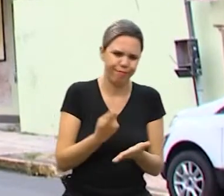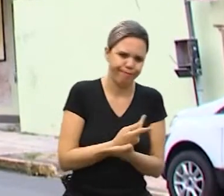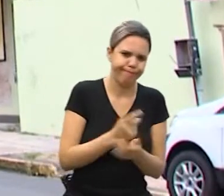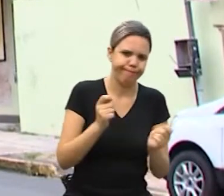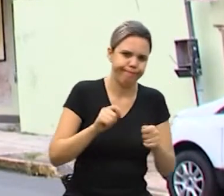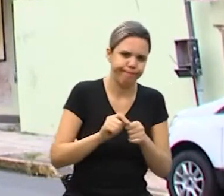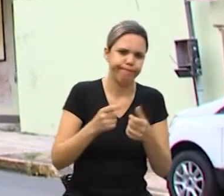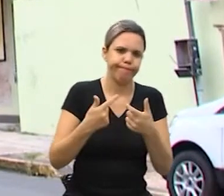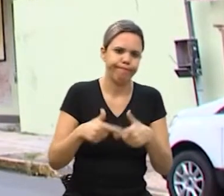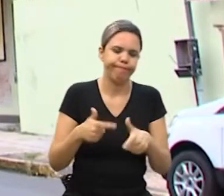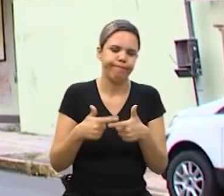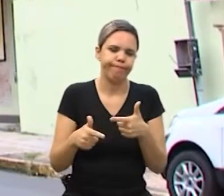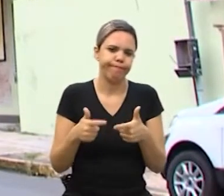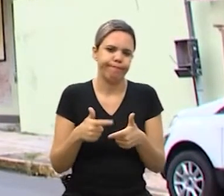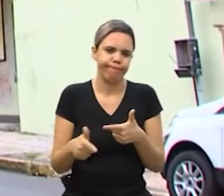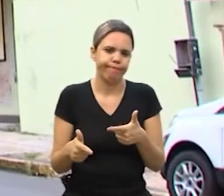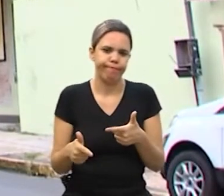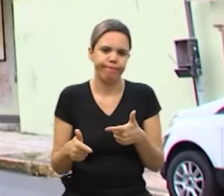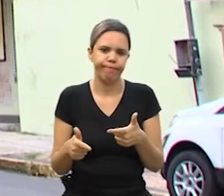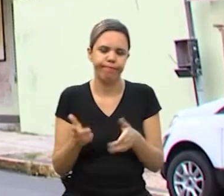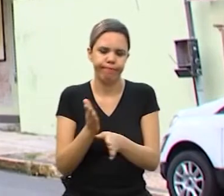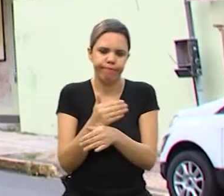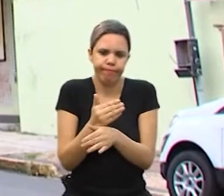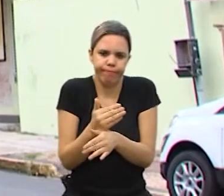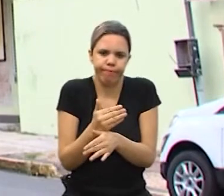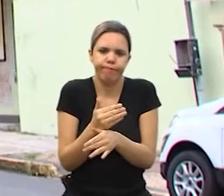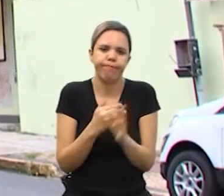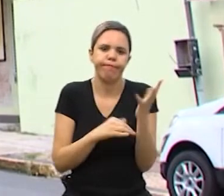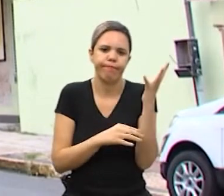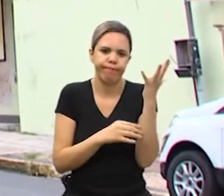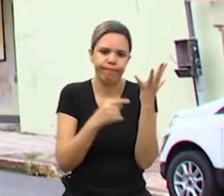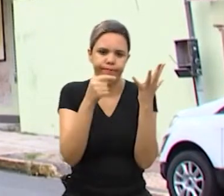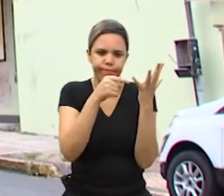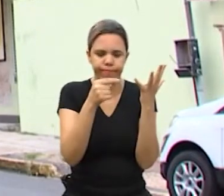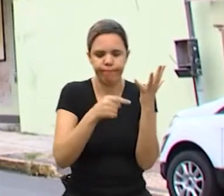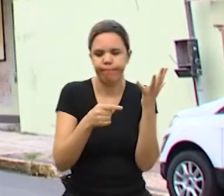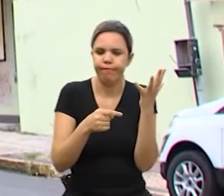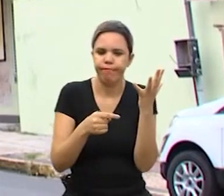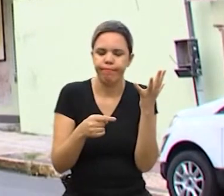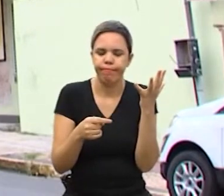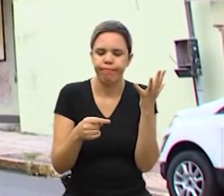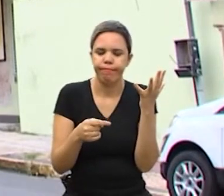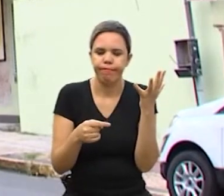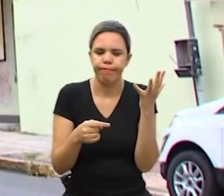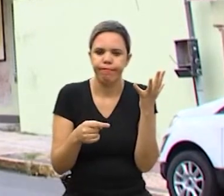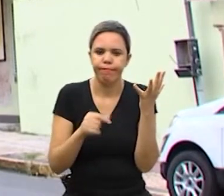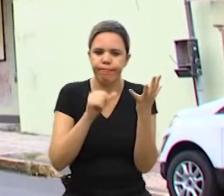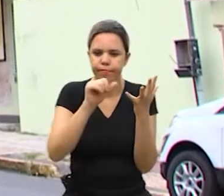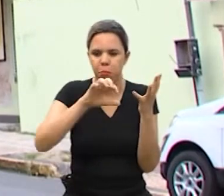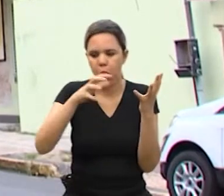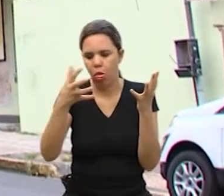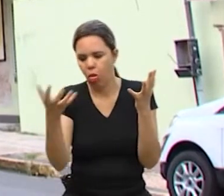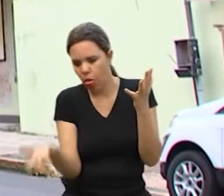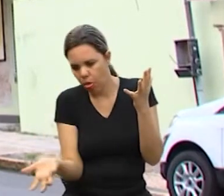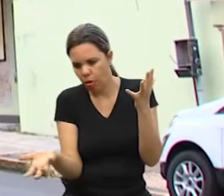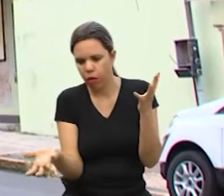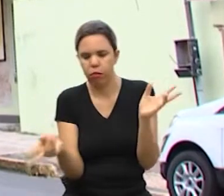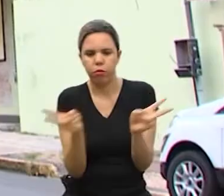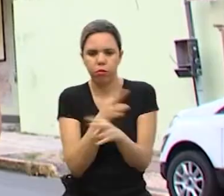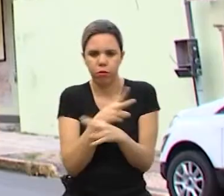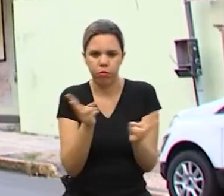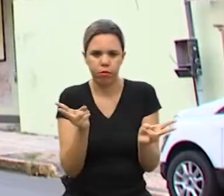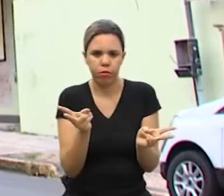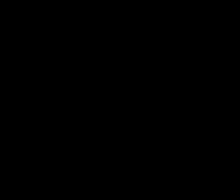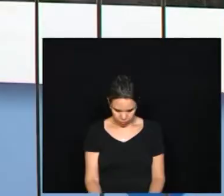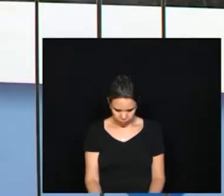ela pode sim causar um desequilíbrio nessa árvore, né? A ponto dela vir a cair numa ventania,